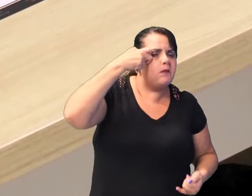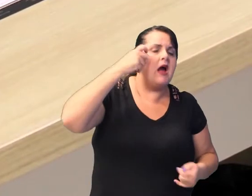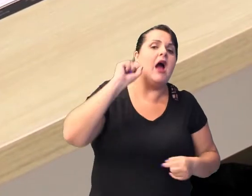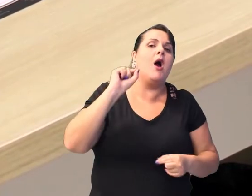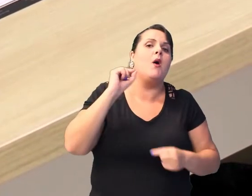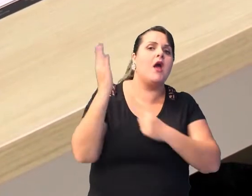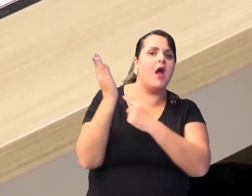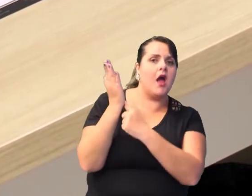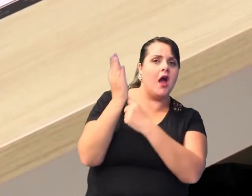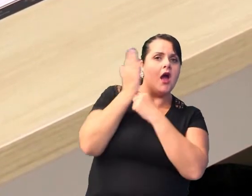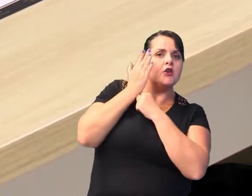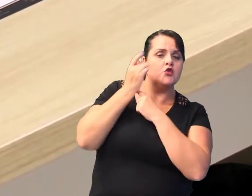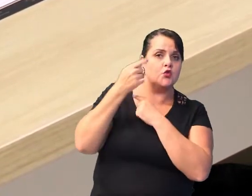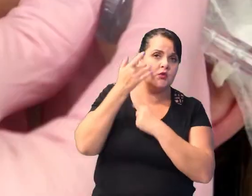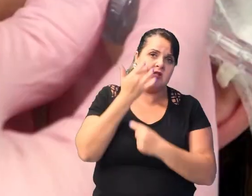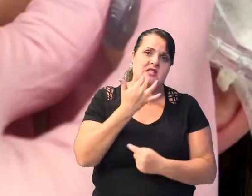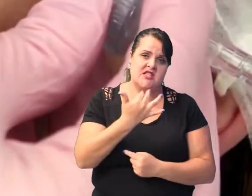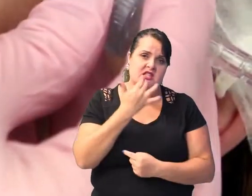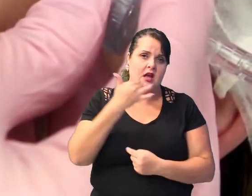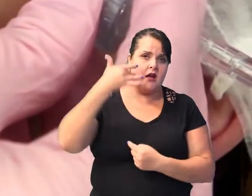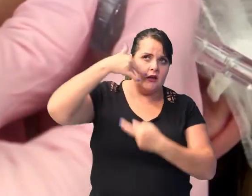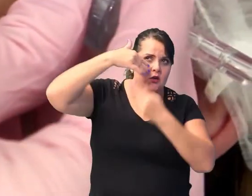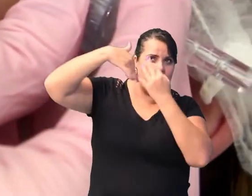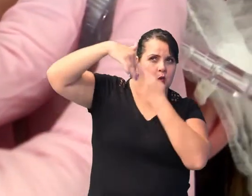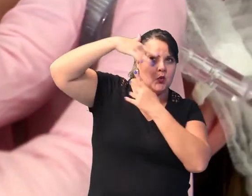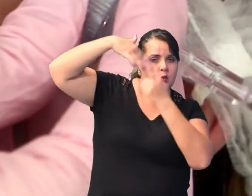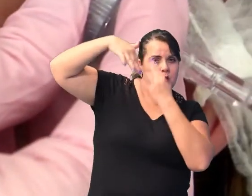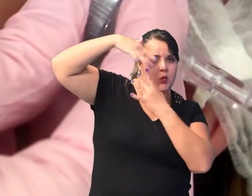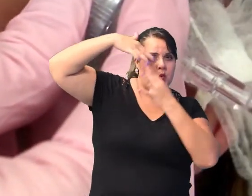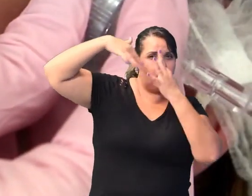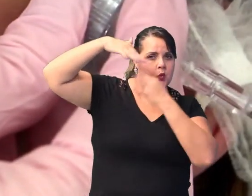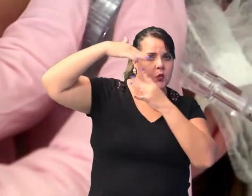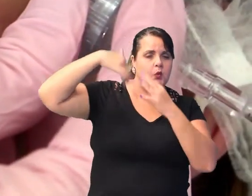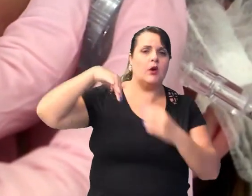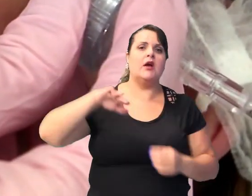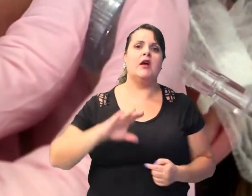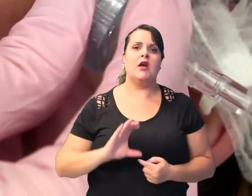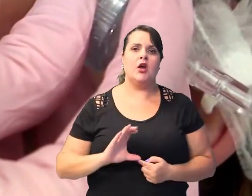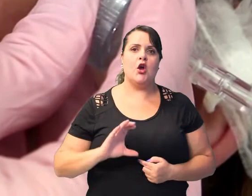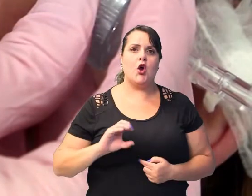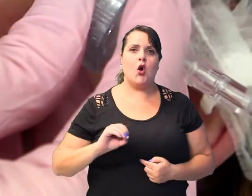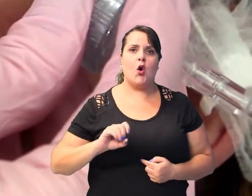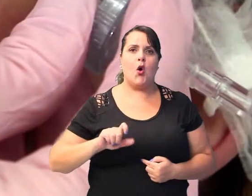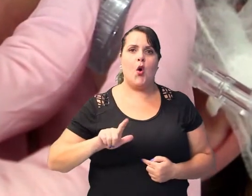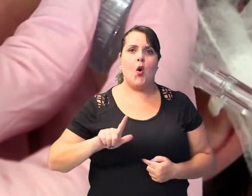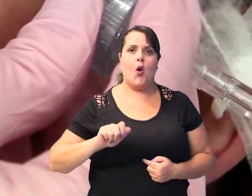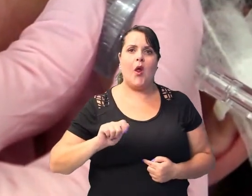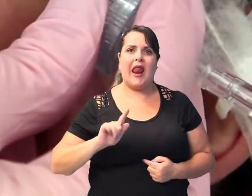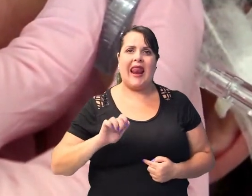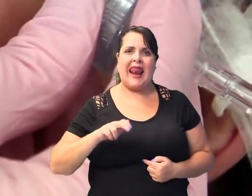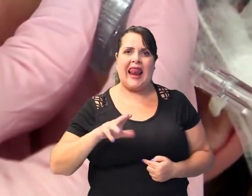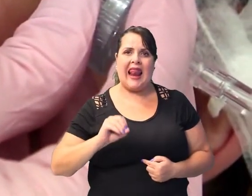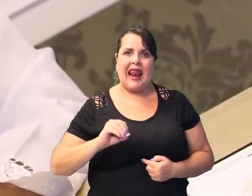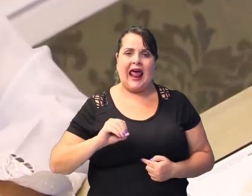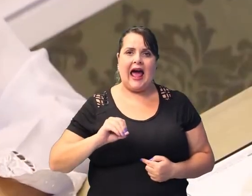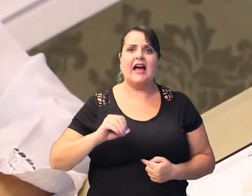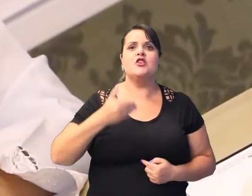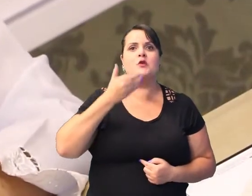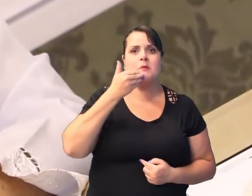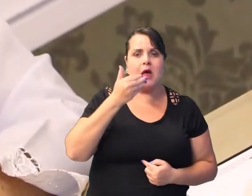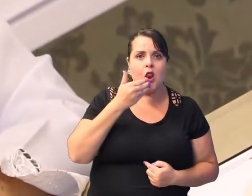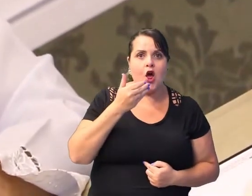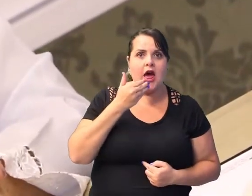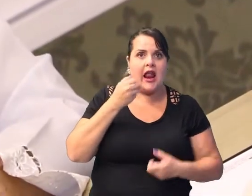sanguínea na região estimular a produção de colágeno e consequentemente melhorar a flacidez da pele é uma